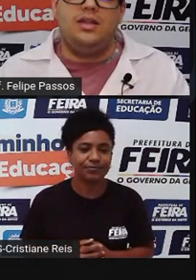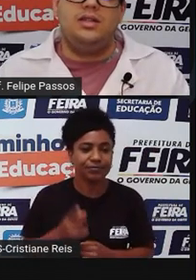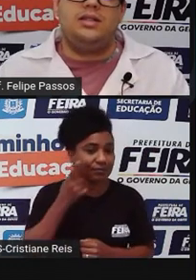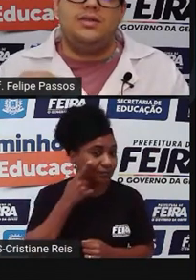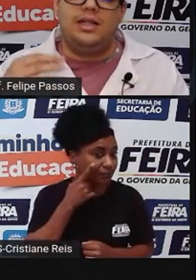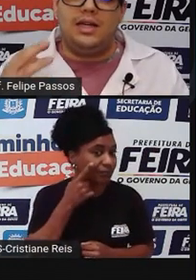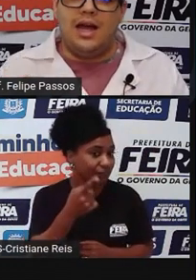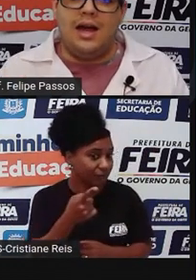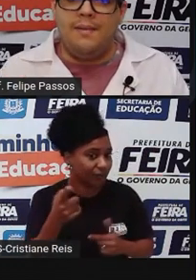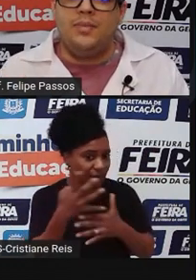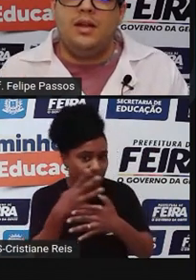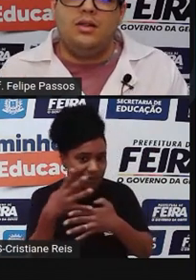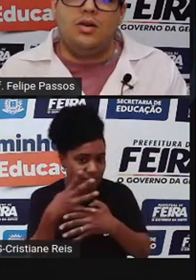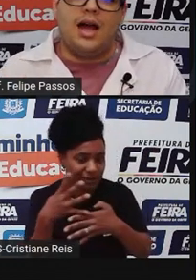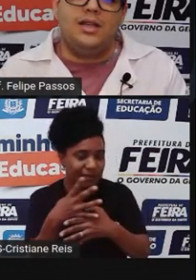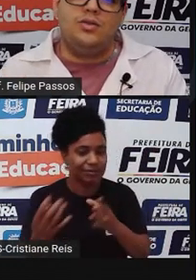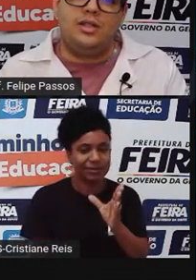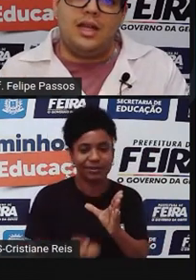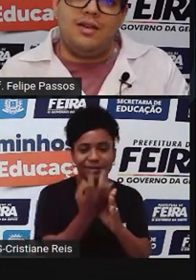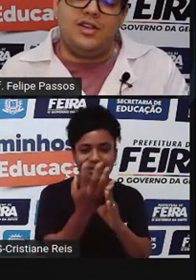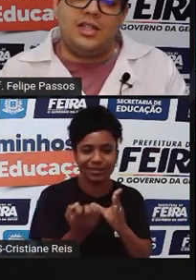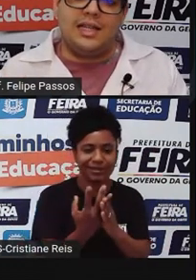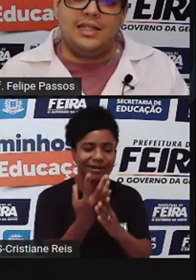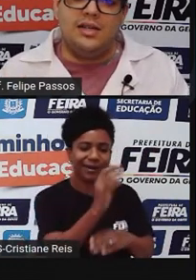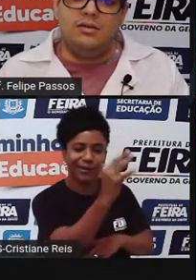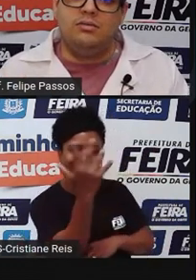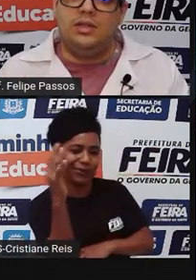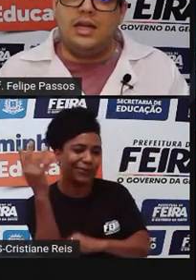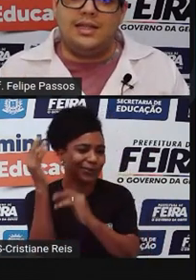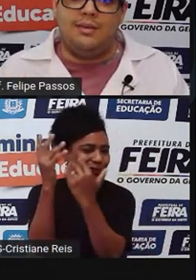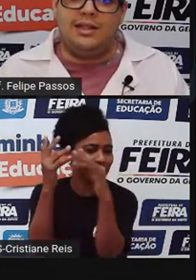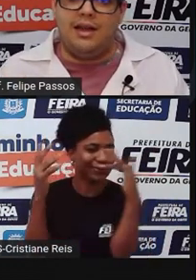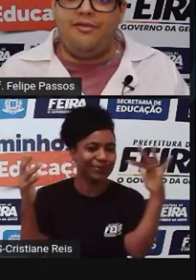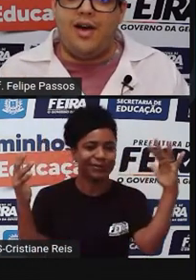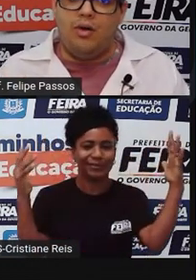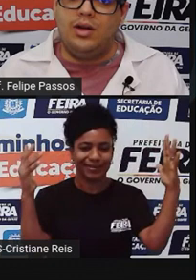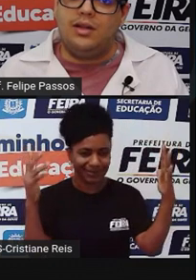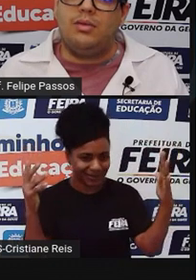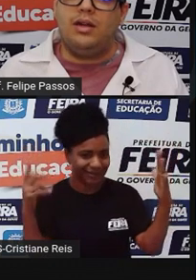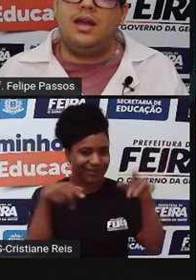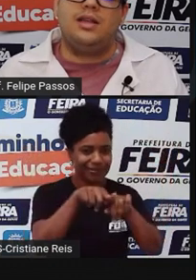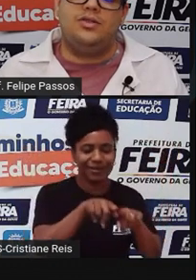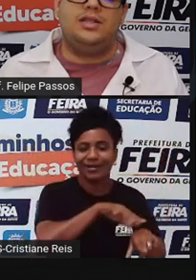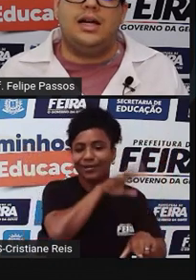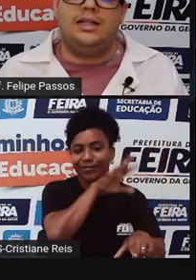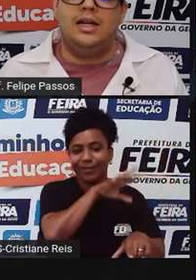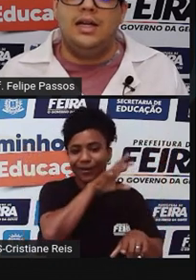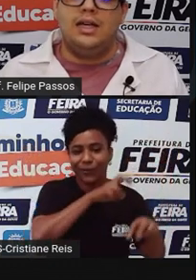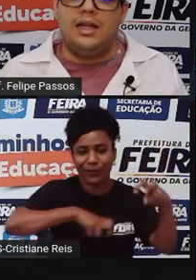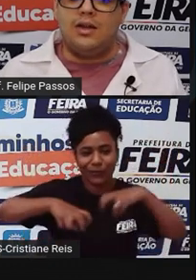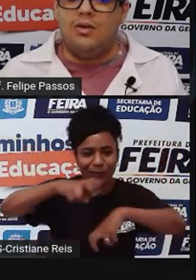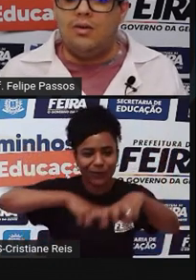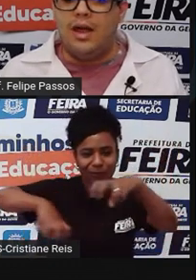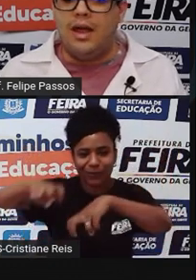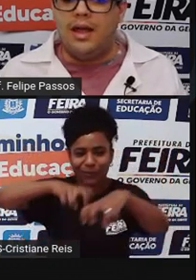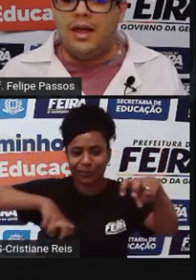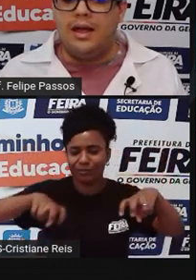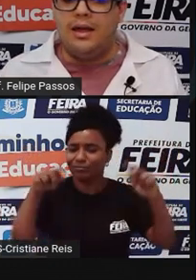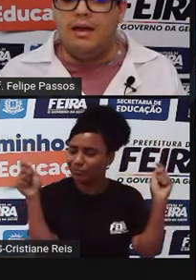criar áreas verdes você criar locais onde tem a vegetação e quem sabe até fauna também né associada